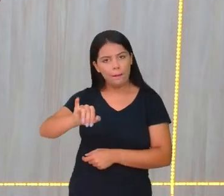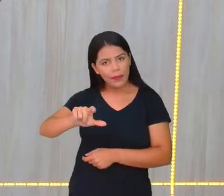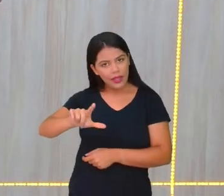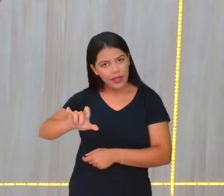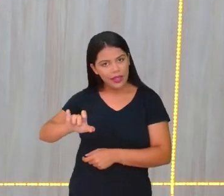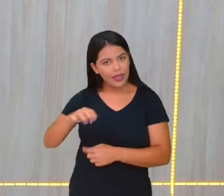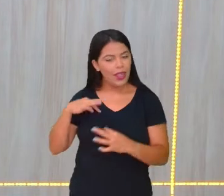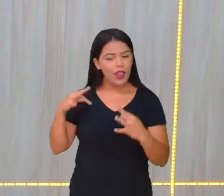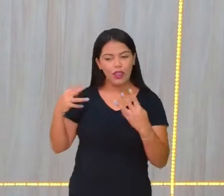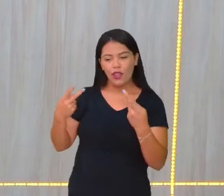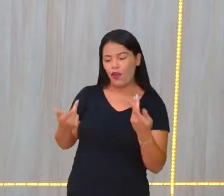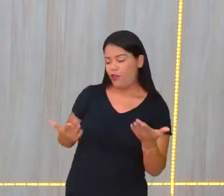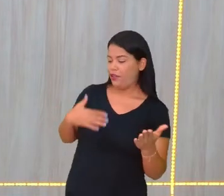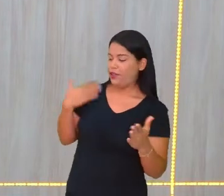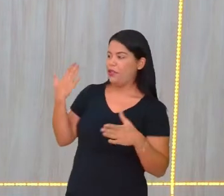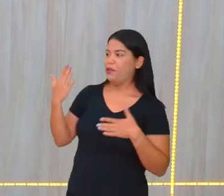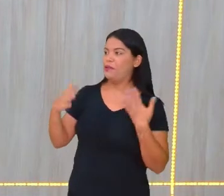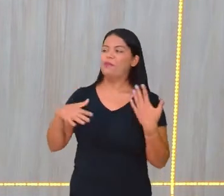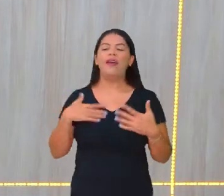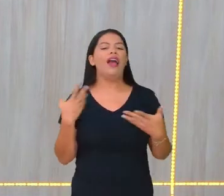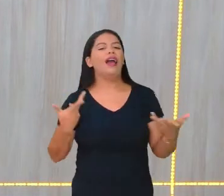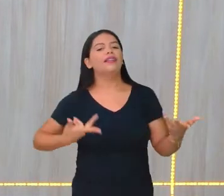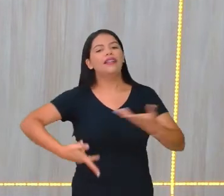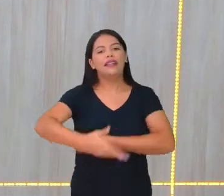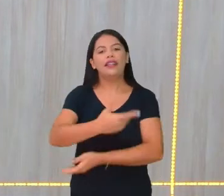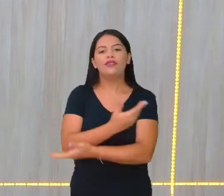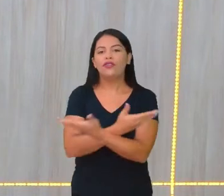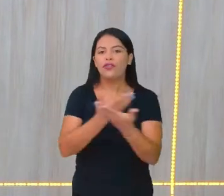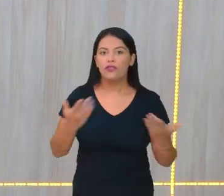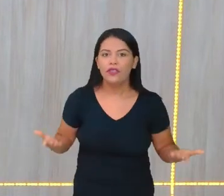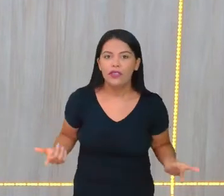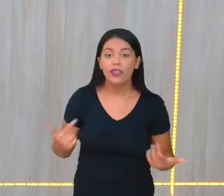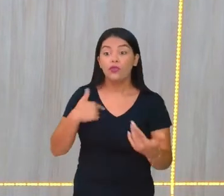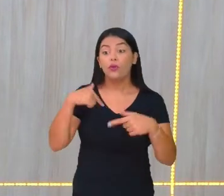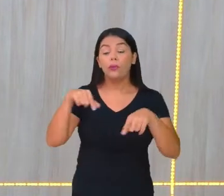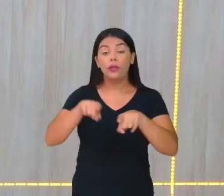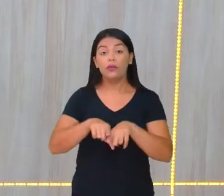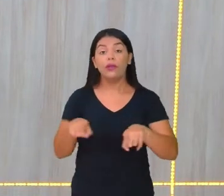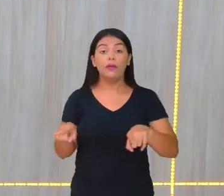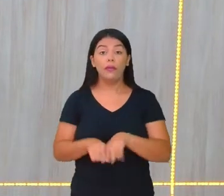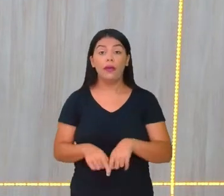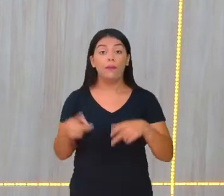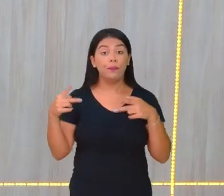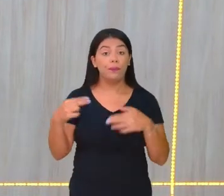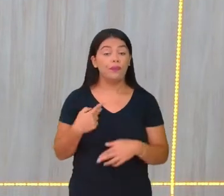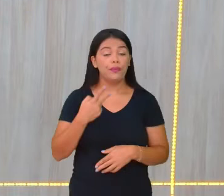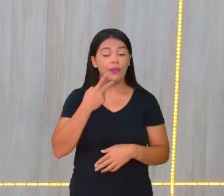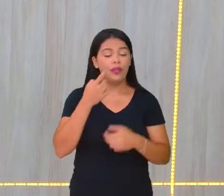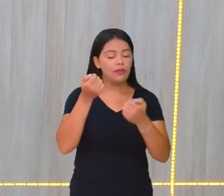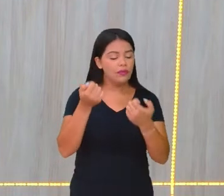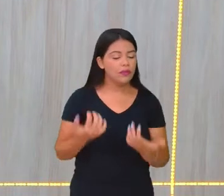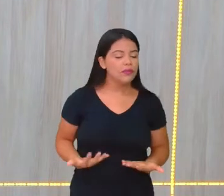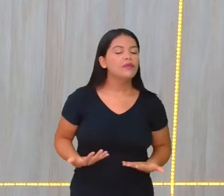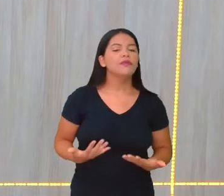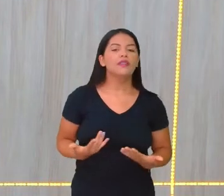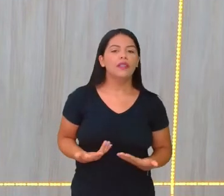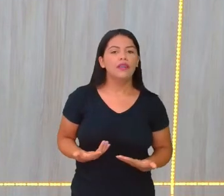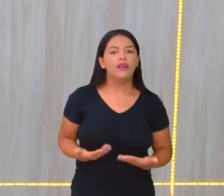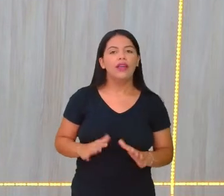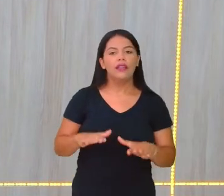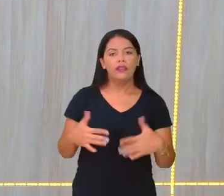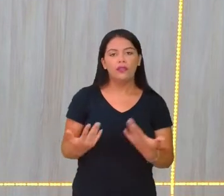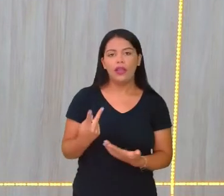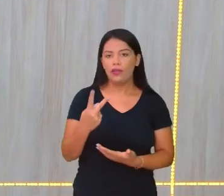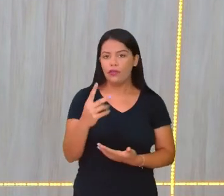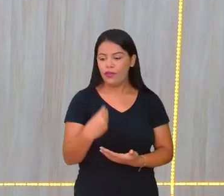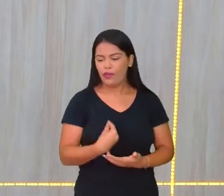simpatia, aqui interagindo com vocês e comigo. Como sempre falo, na vida, não é? Seja qual